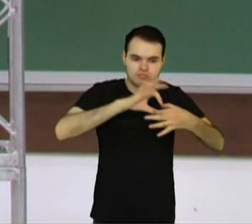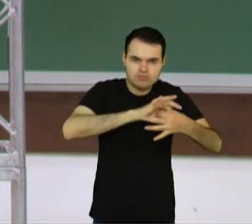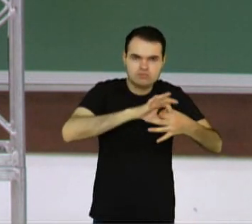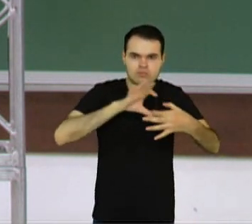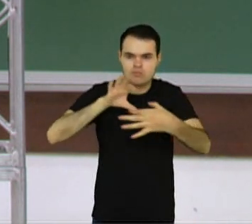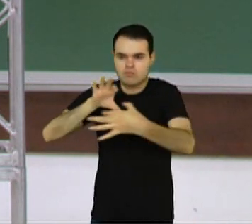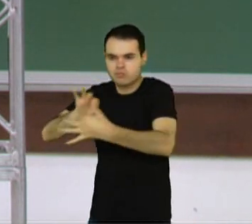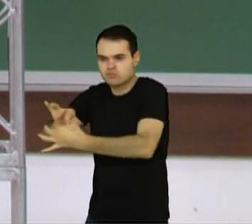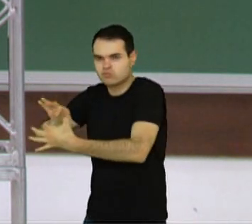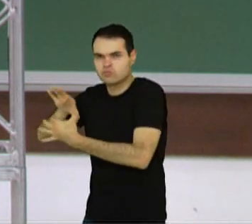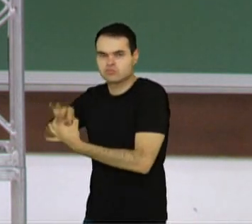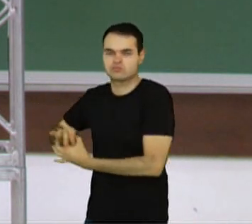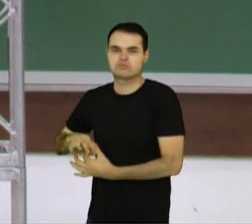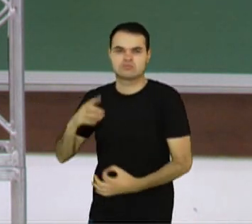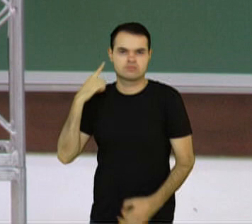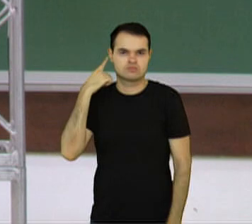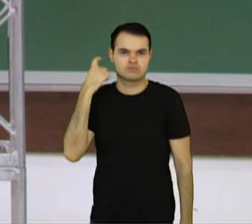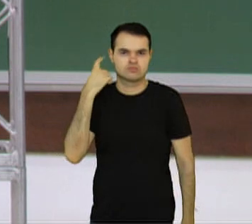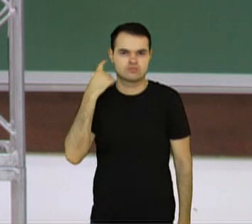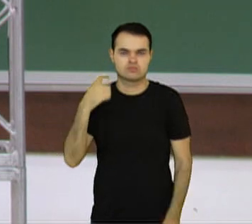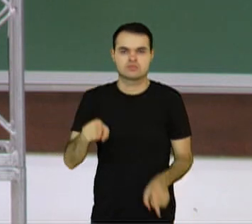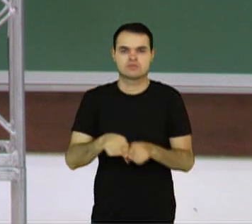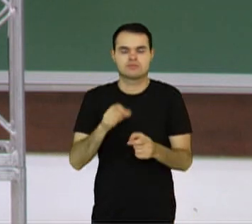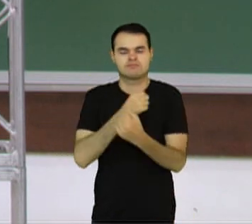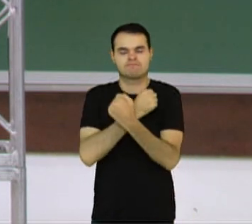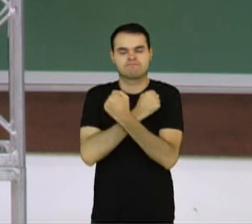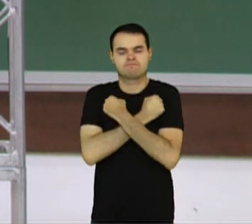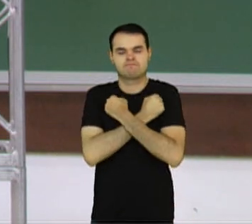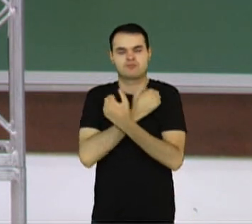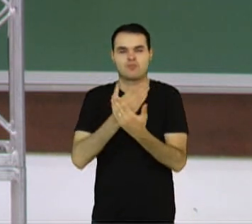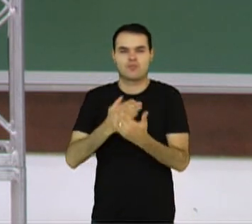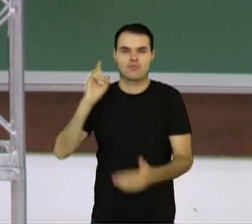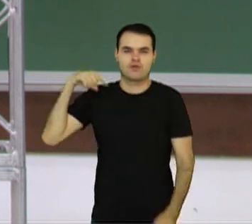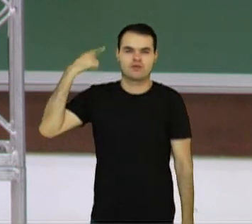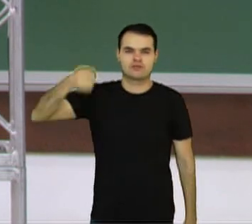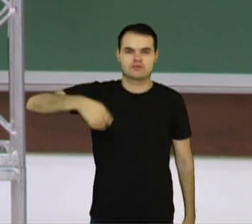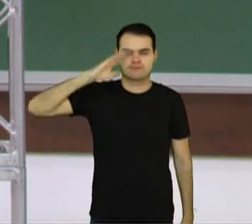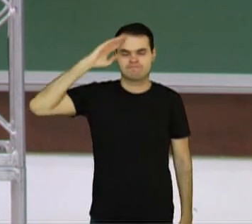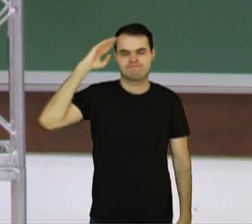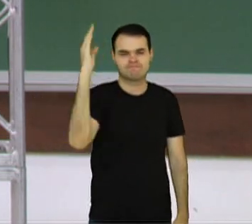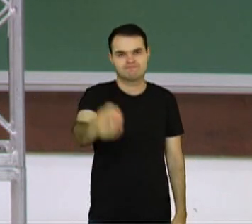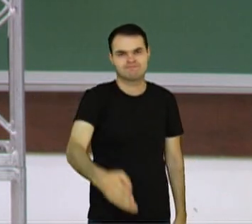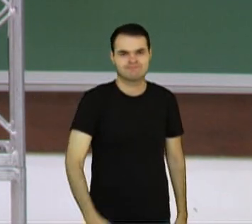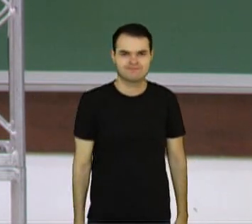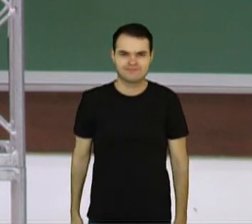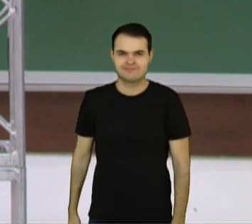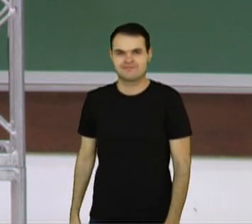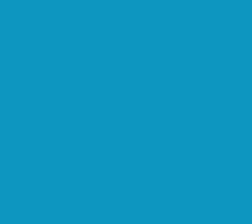acessar essa informação auditiva, ok? Então, um grande abraço, nos vemos aí na nossa próxima aula.